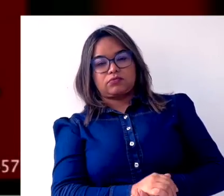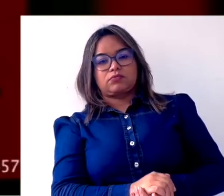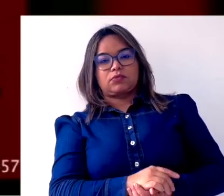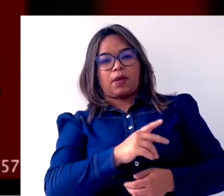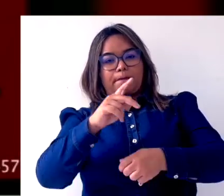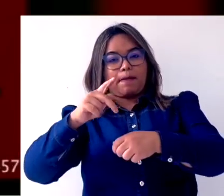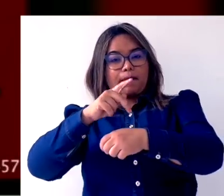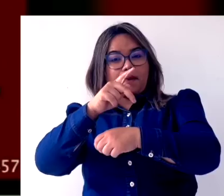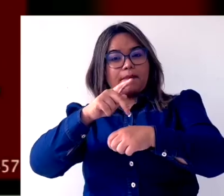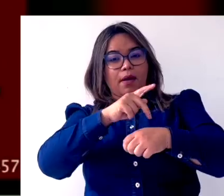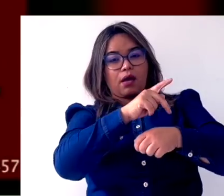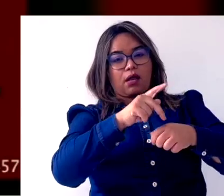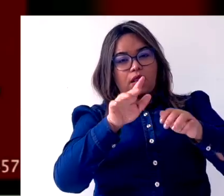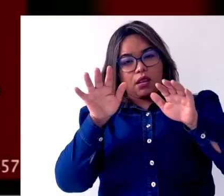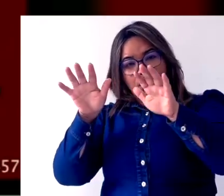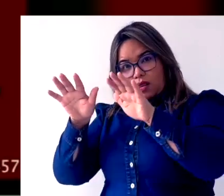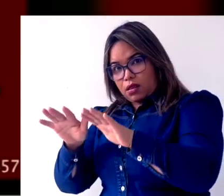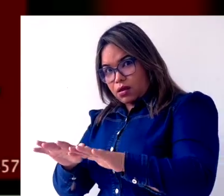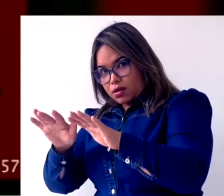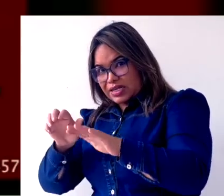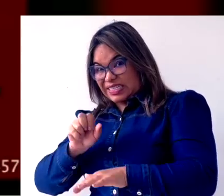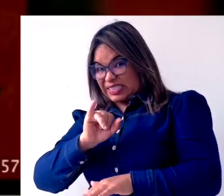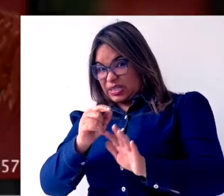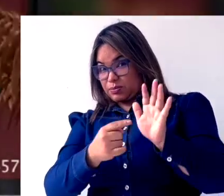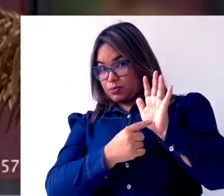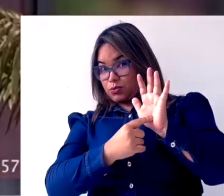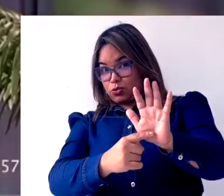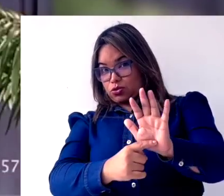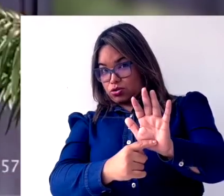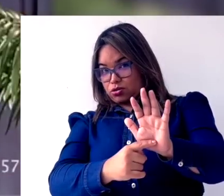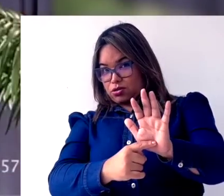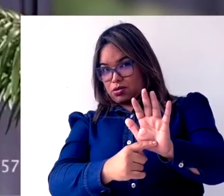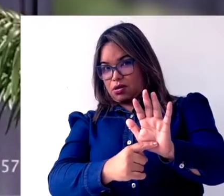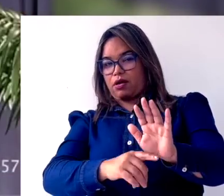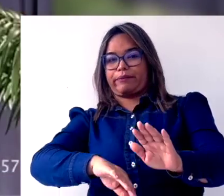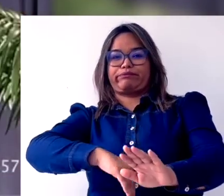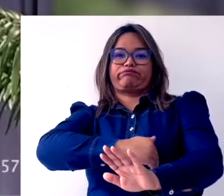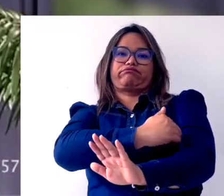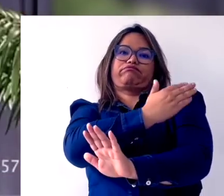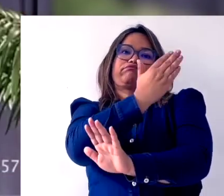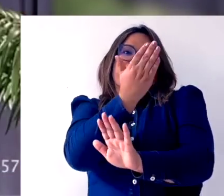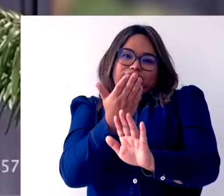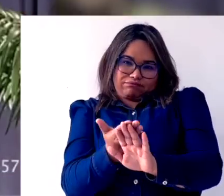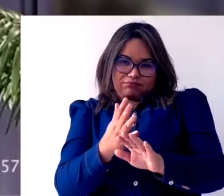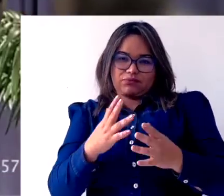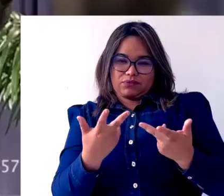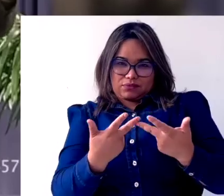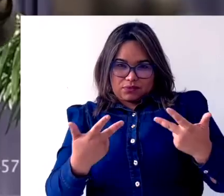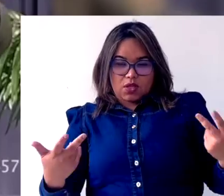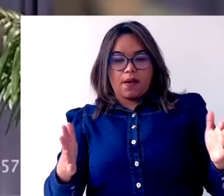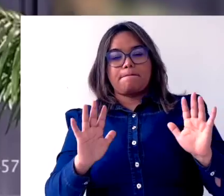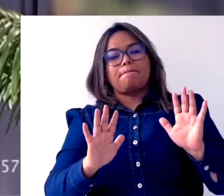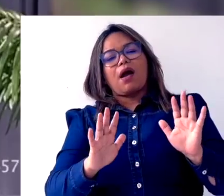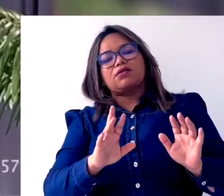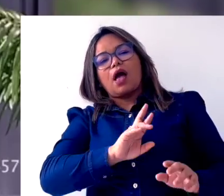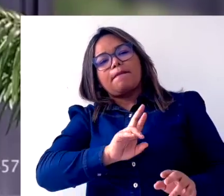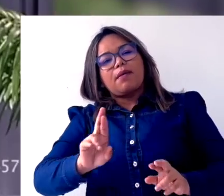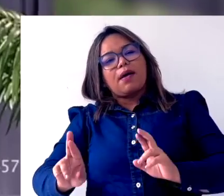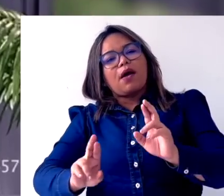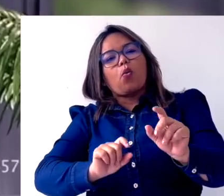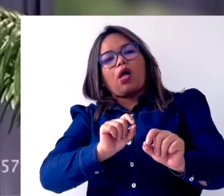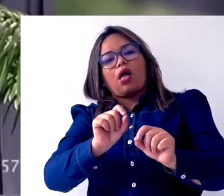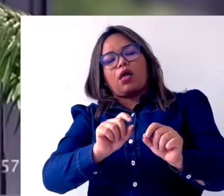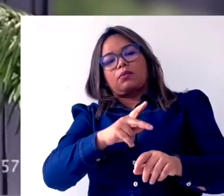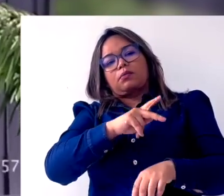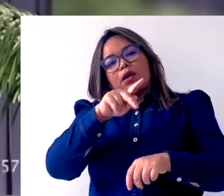Bem, neste pequeno clipe eu só mostrei para vocês as nações se prostrando. Se eu fosse mostrar tudo, nós ficaríamos aqui o dia inteiro.